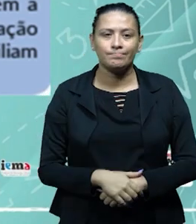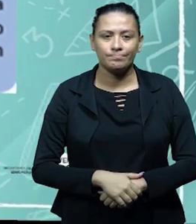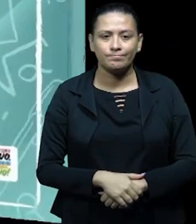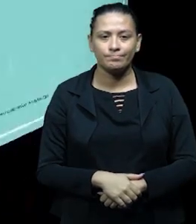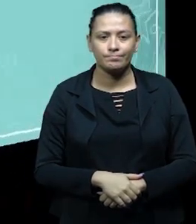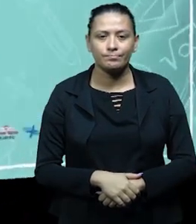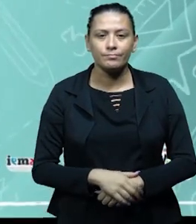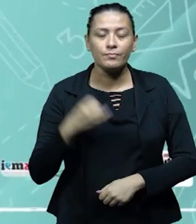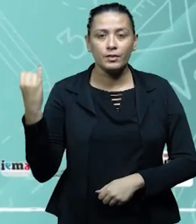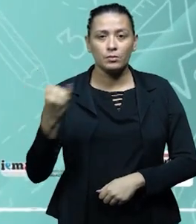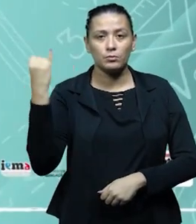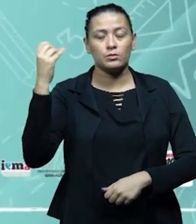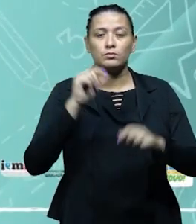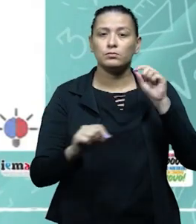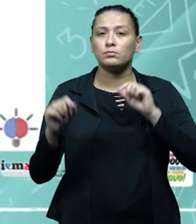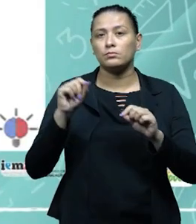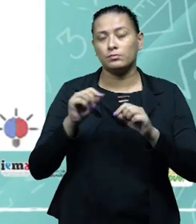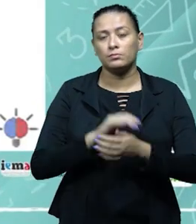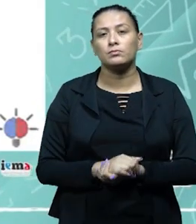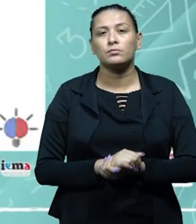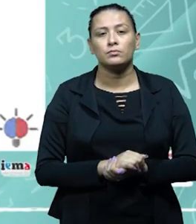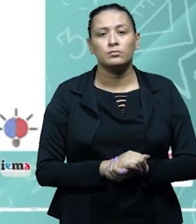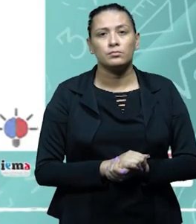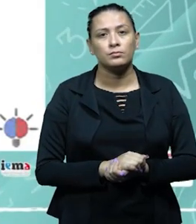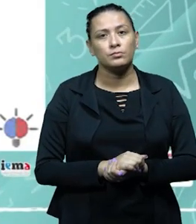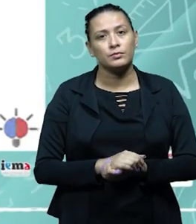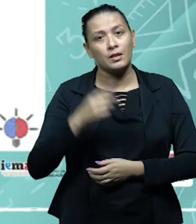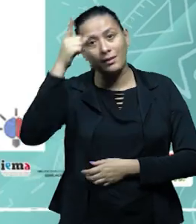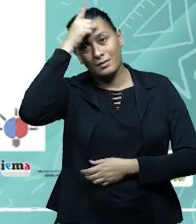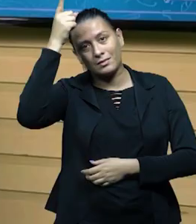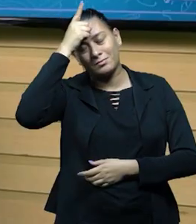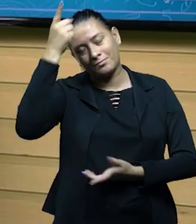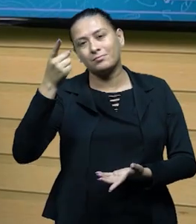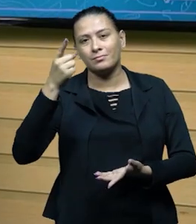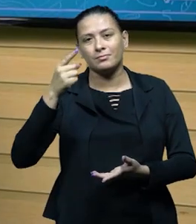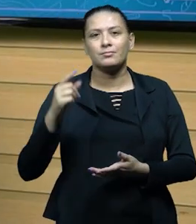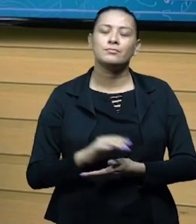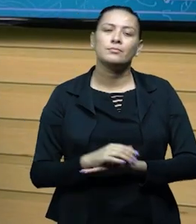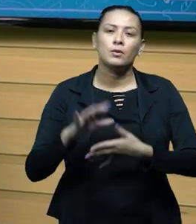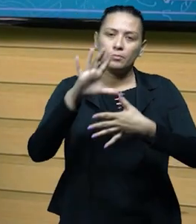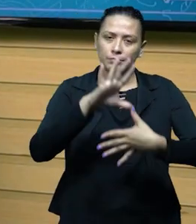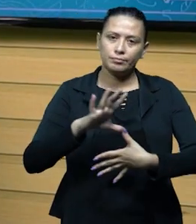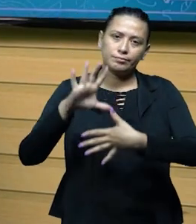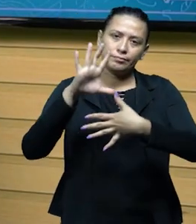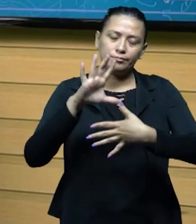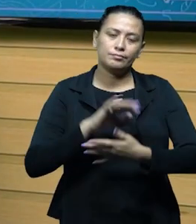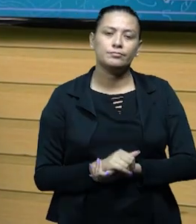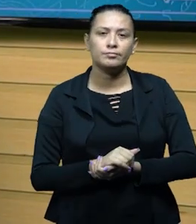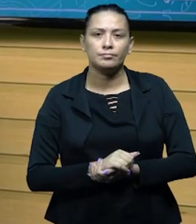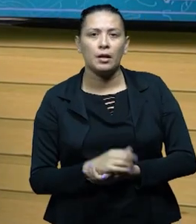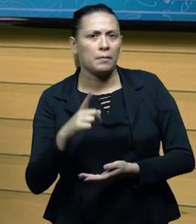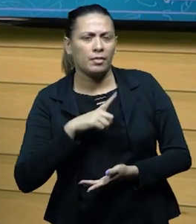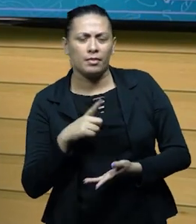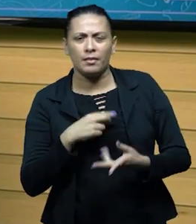importante que você faça realmente a construção dele que você crie um mapa a gente sabe que existem vários